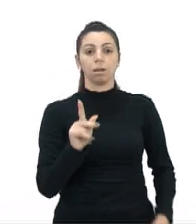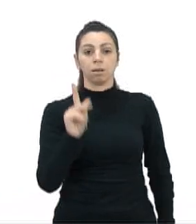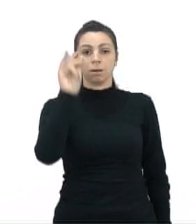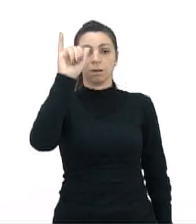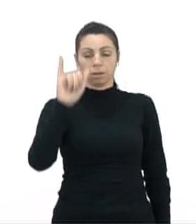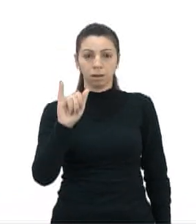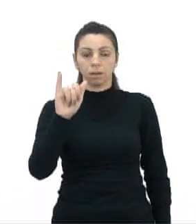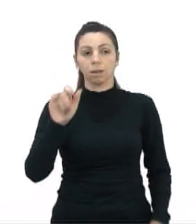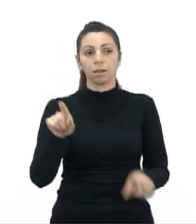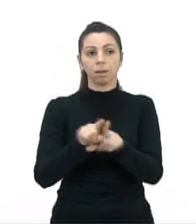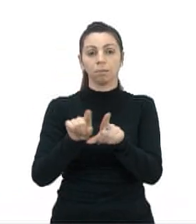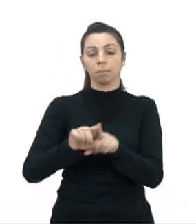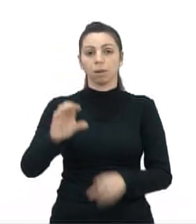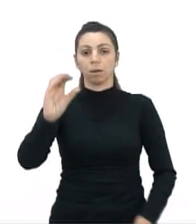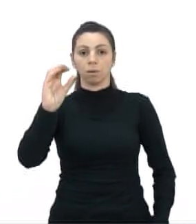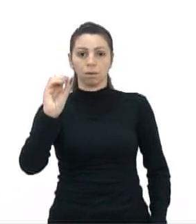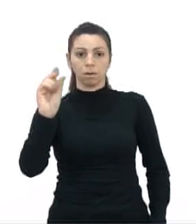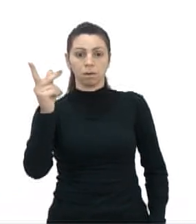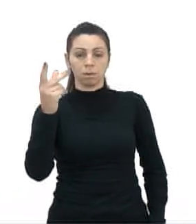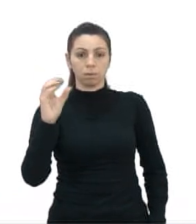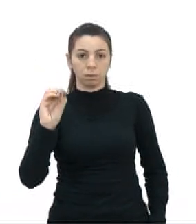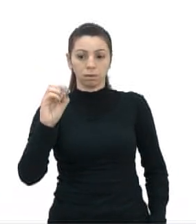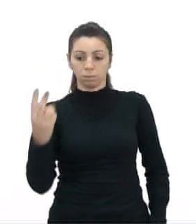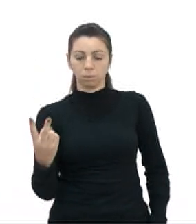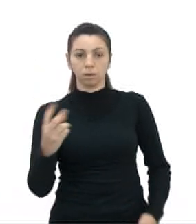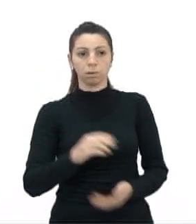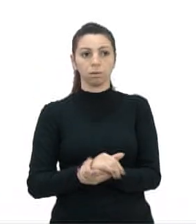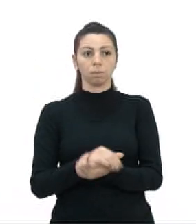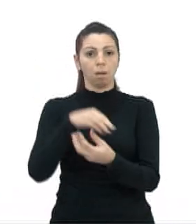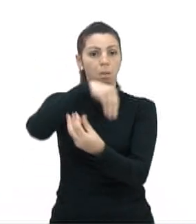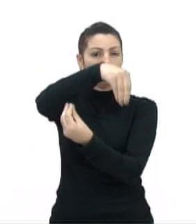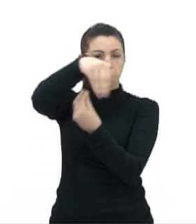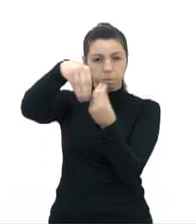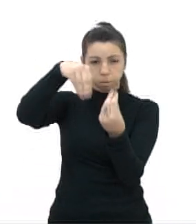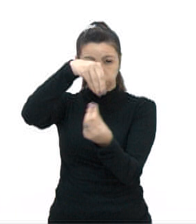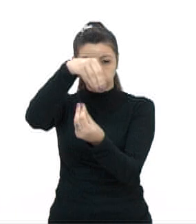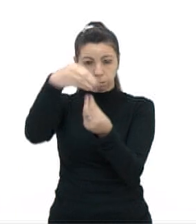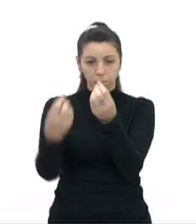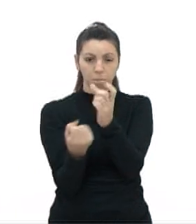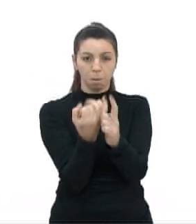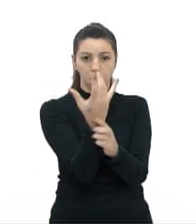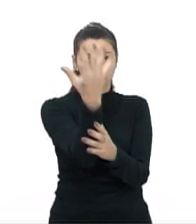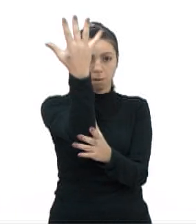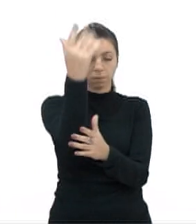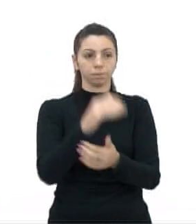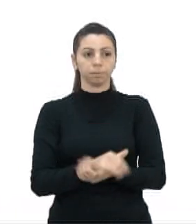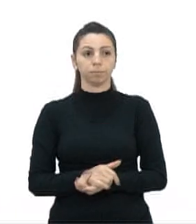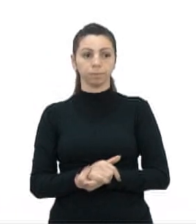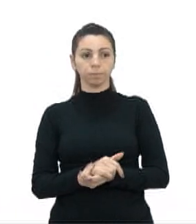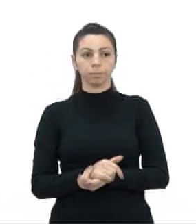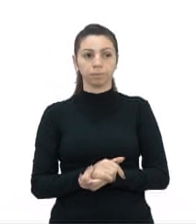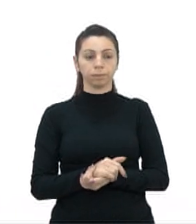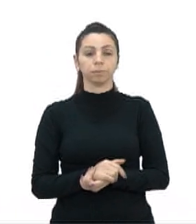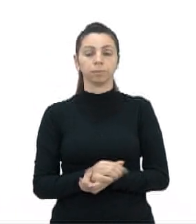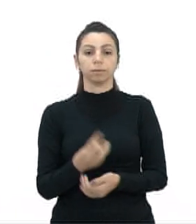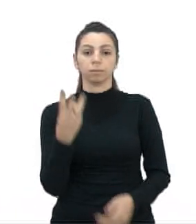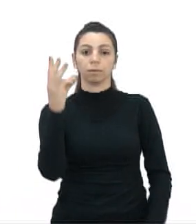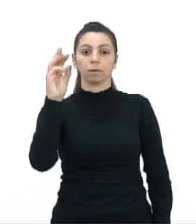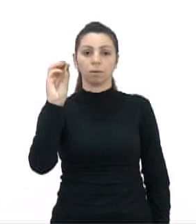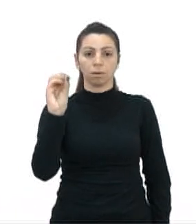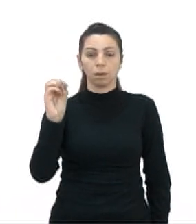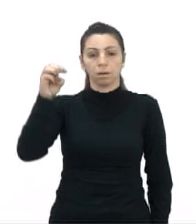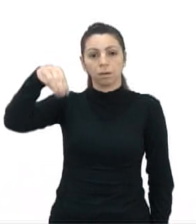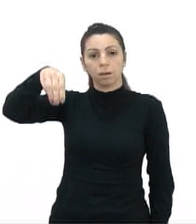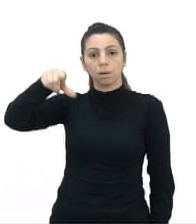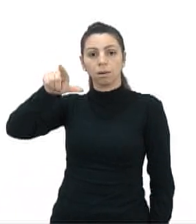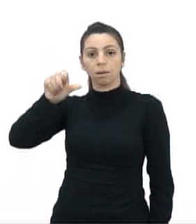que produz essa espuma enorme e quando a gente faz no laboratório dá uma bagunça. Se eu quiser produzir 30 mols de iodeto de potássio,